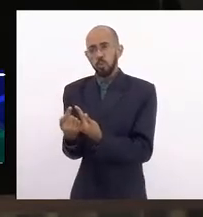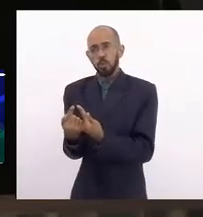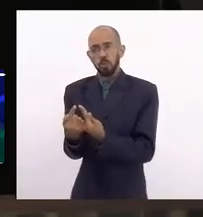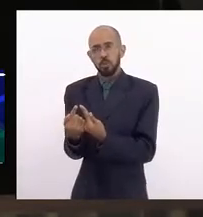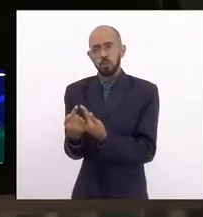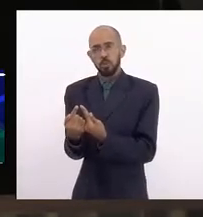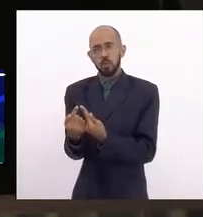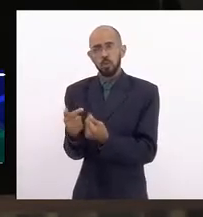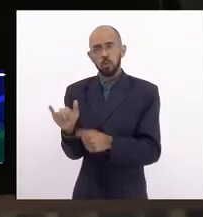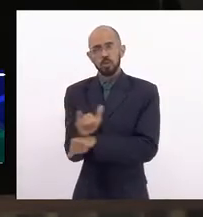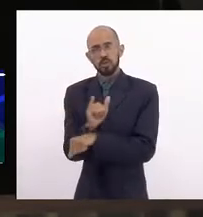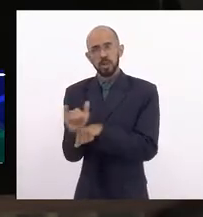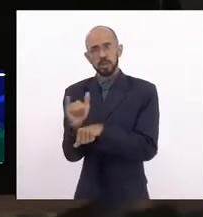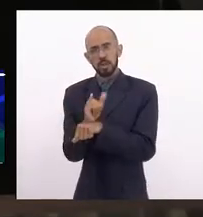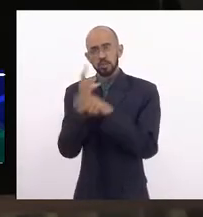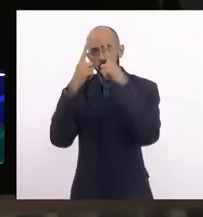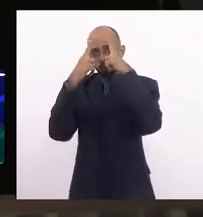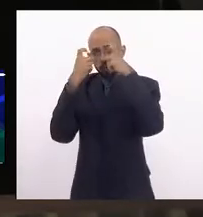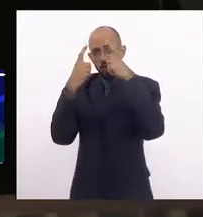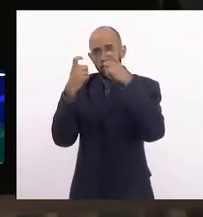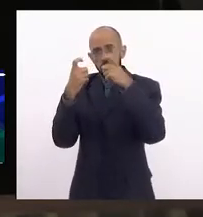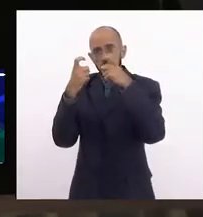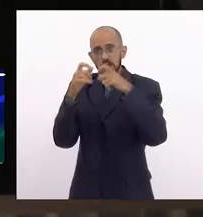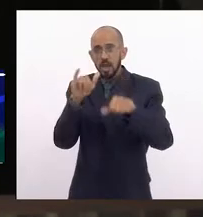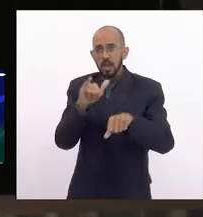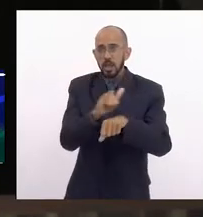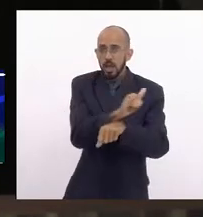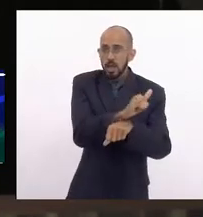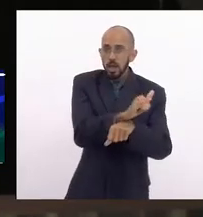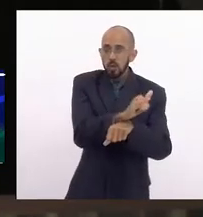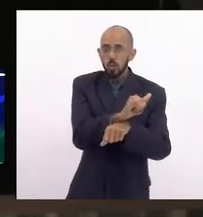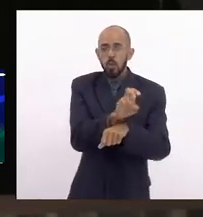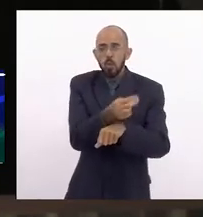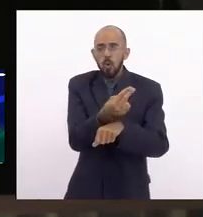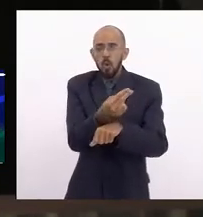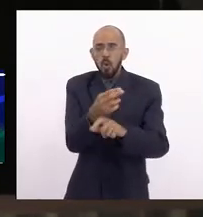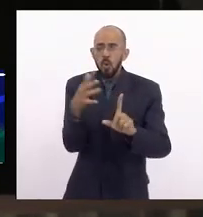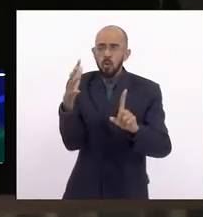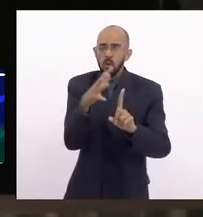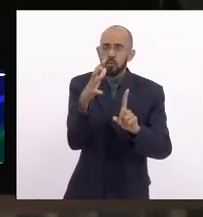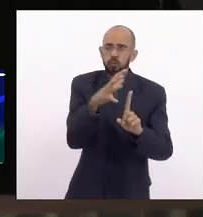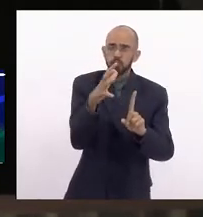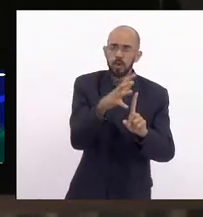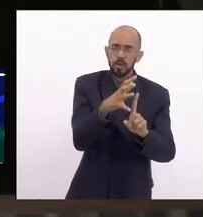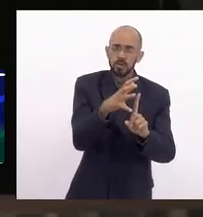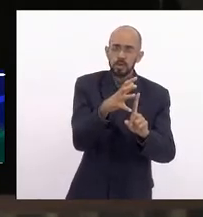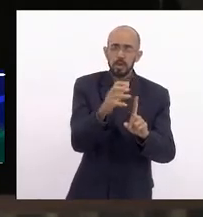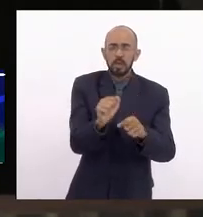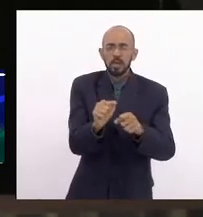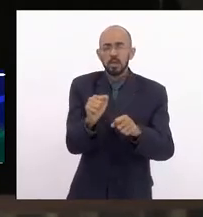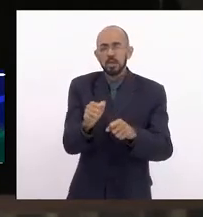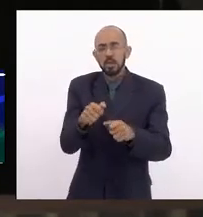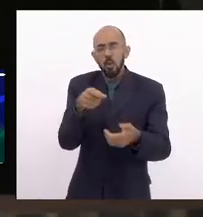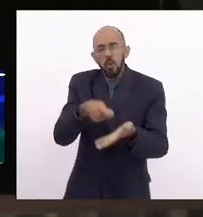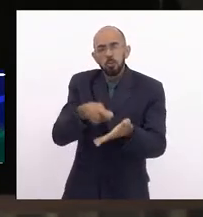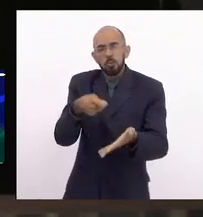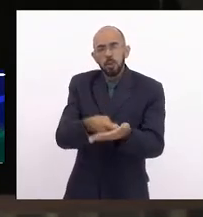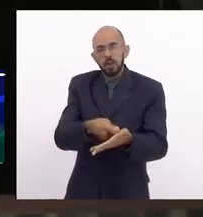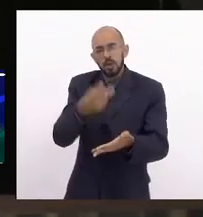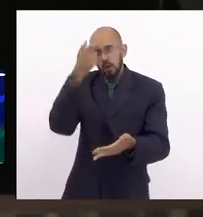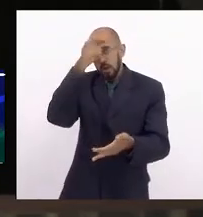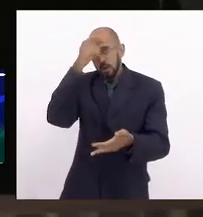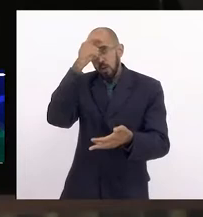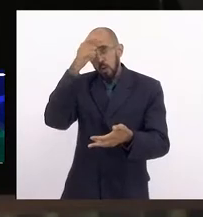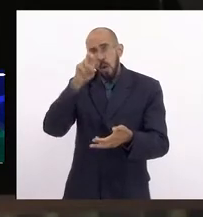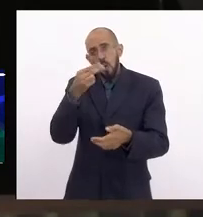violência É engano com ação ou outros modos que possam a consciência ou